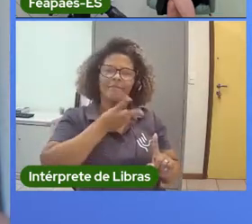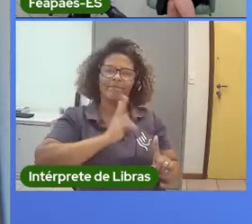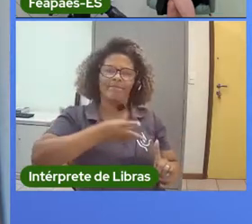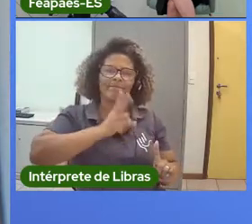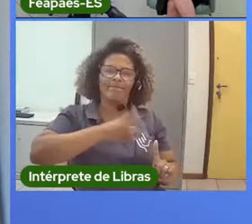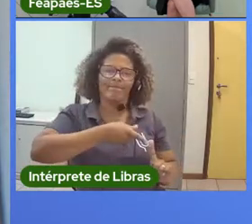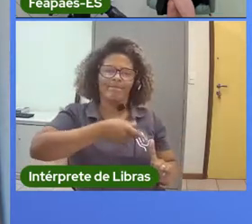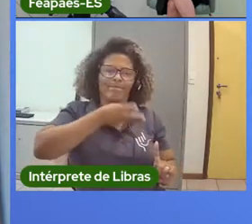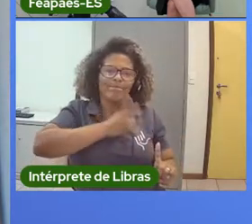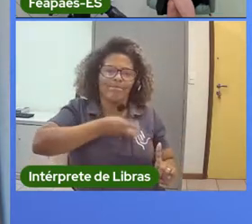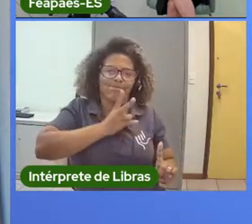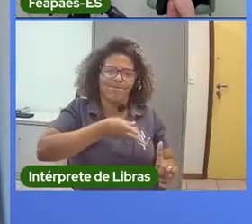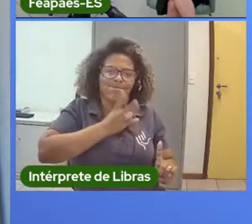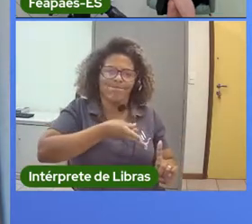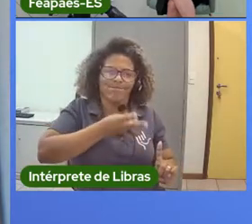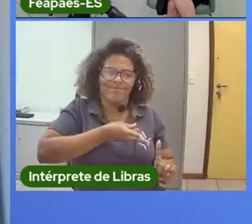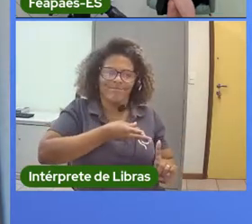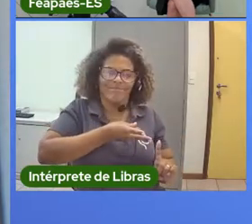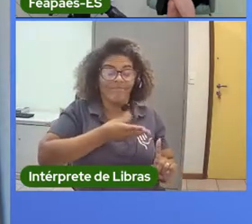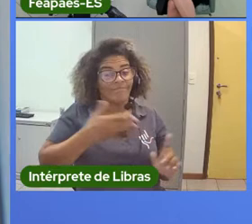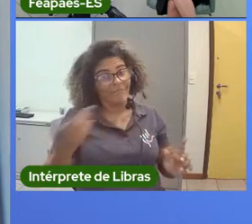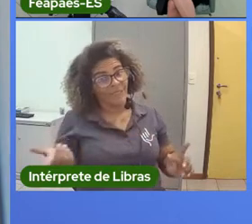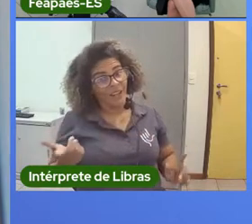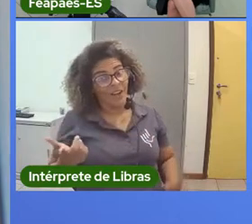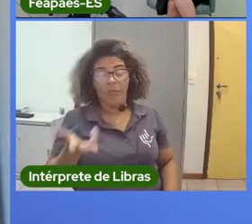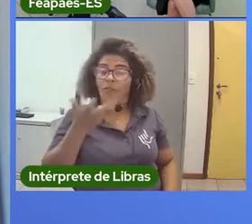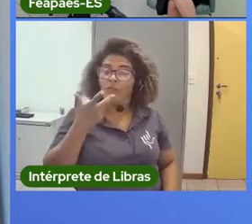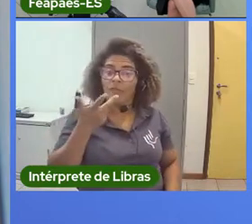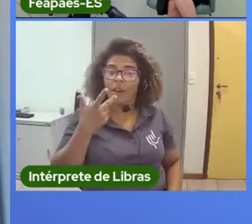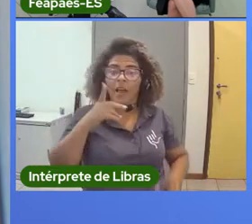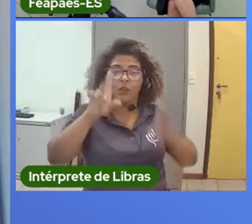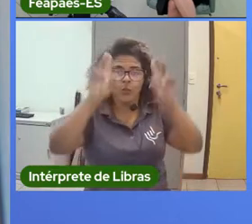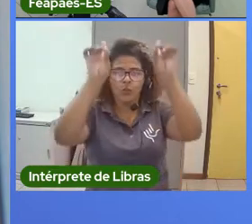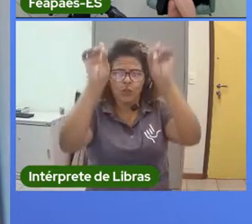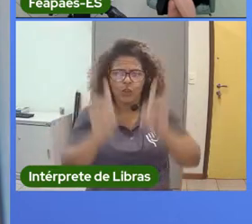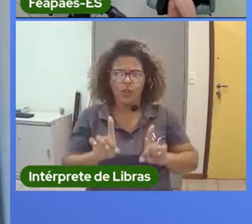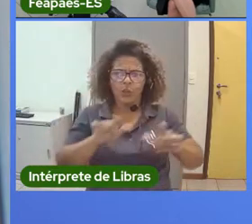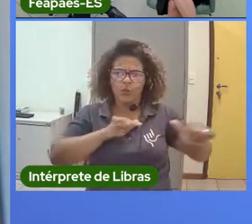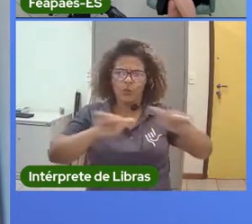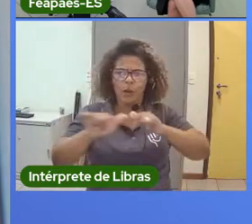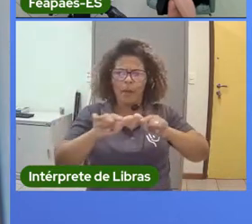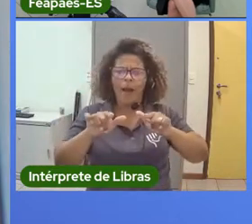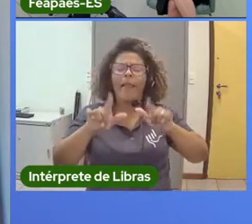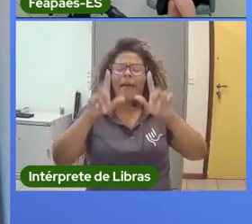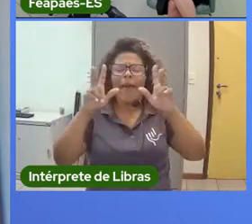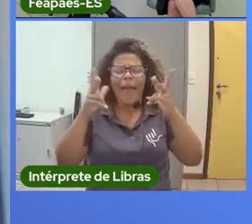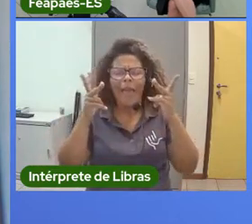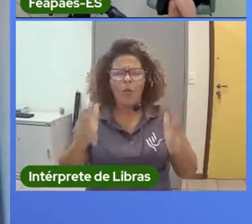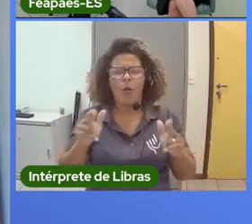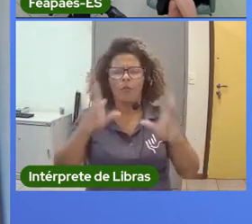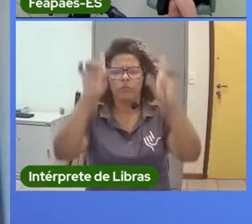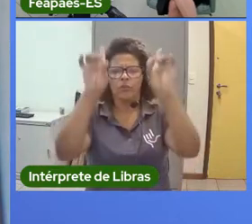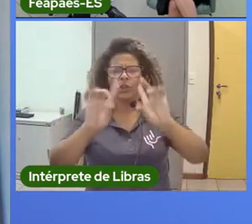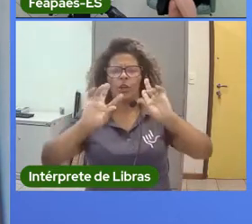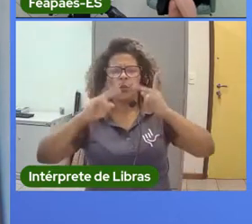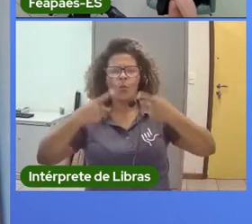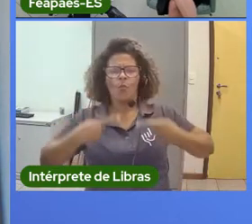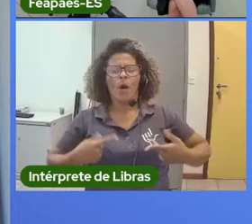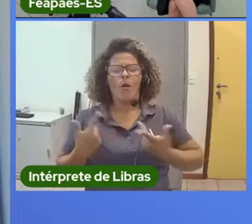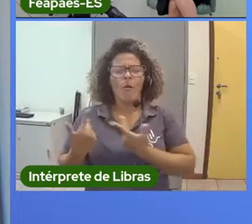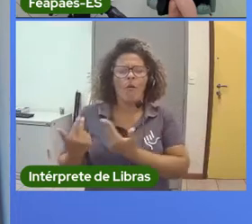esse primeiro ponto de afirmar o direito ao trabalho como um direito humano me parece muito importante. Eu acho